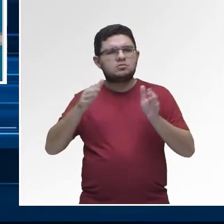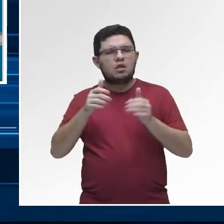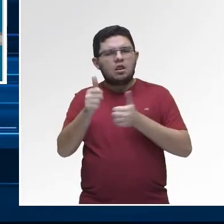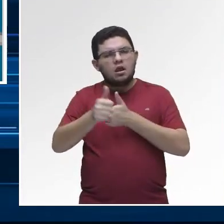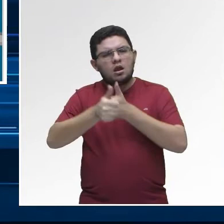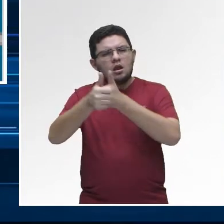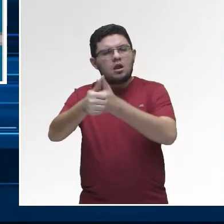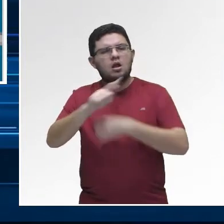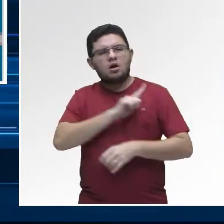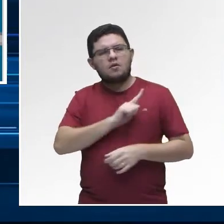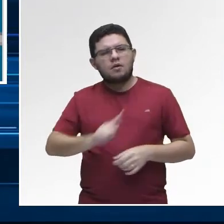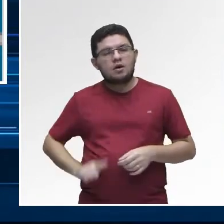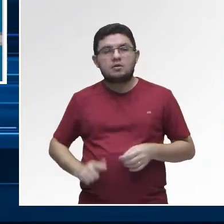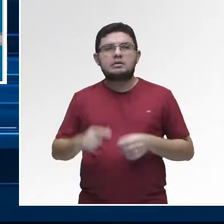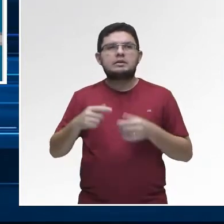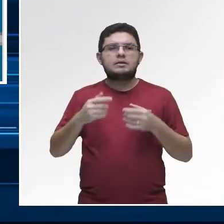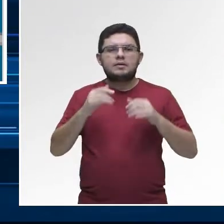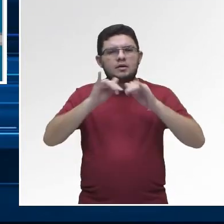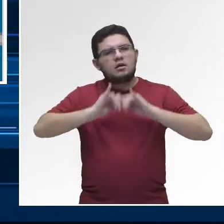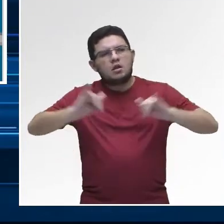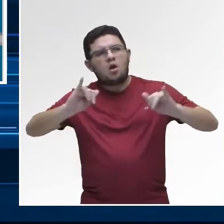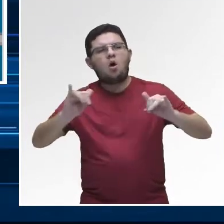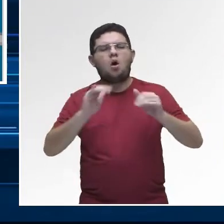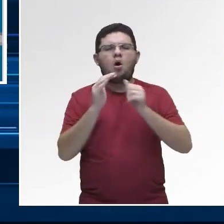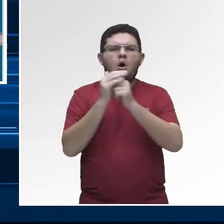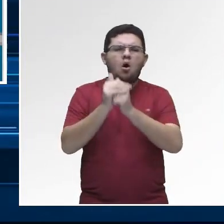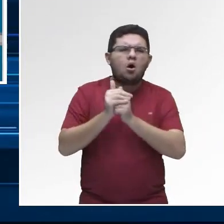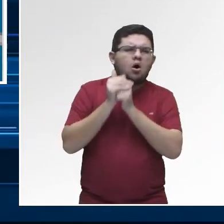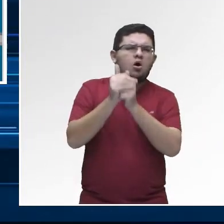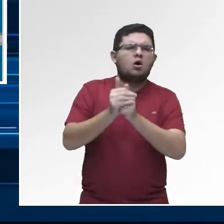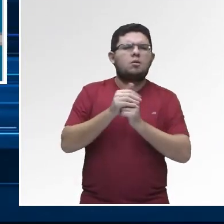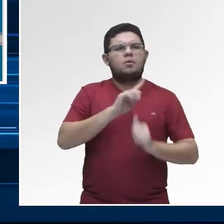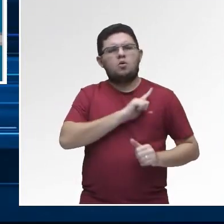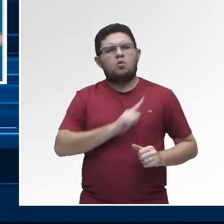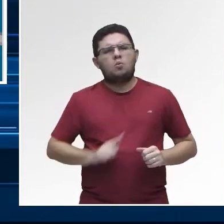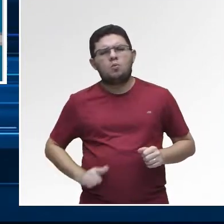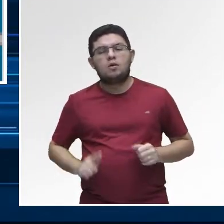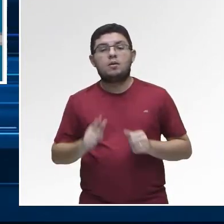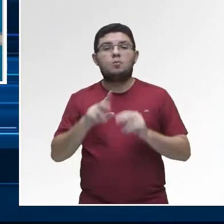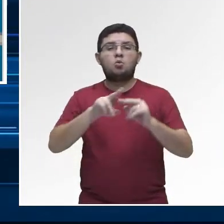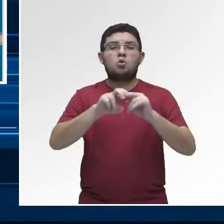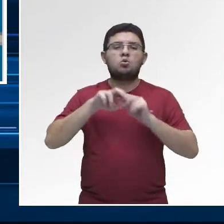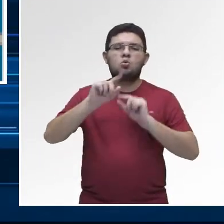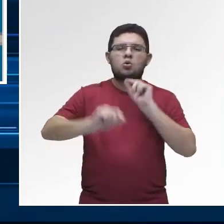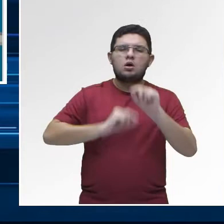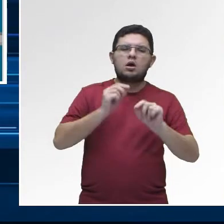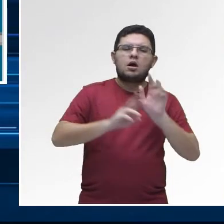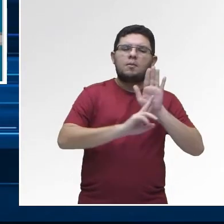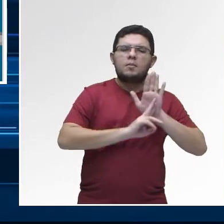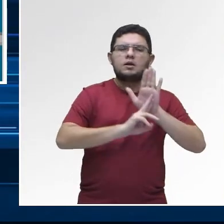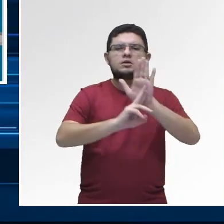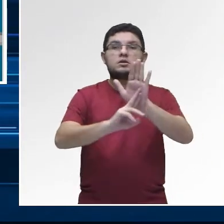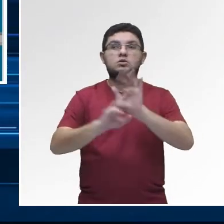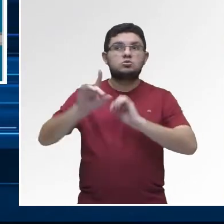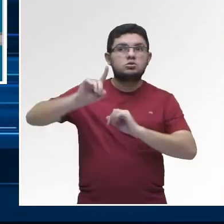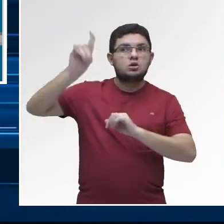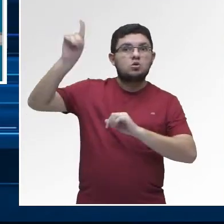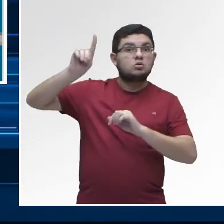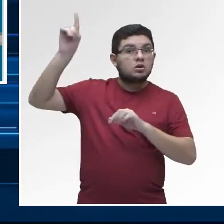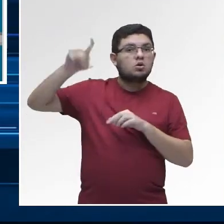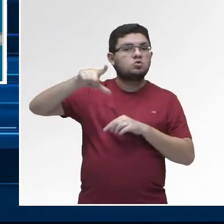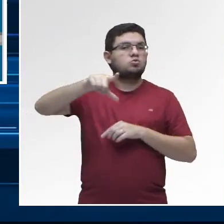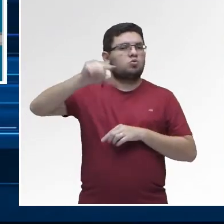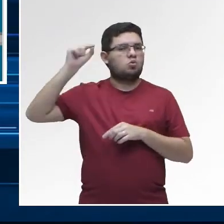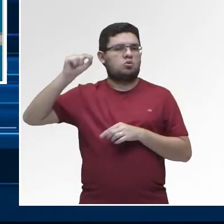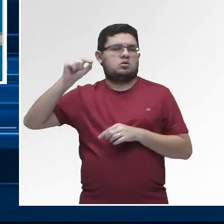precisamos orar pelos nossos governantes, precisamos respeitá-los, por quê? Porque eles são representantes de Deus, foi Deus que colocou eles aqui. Então nós